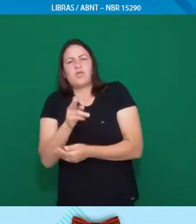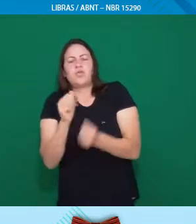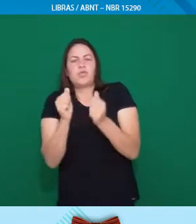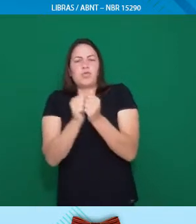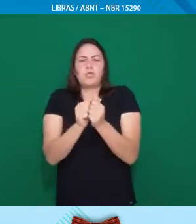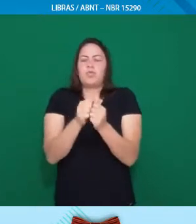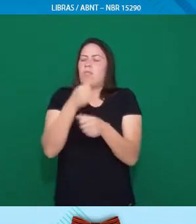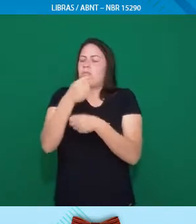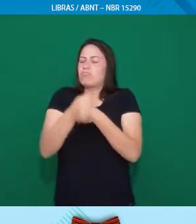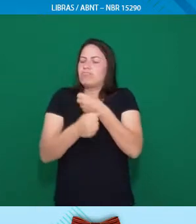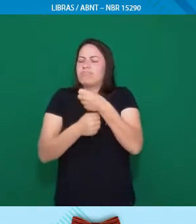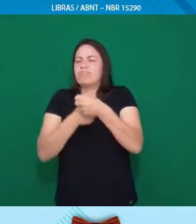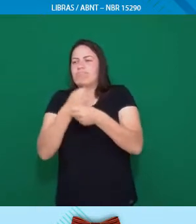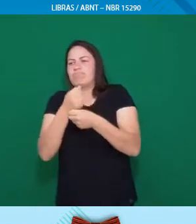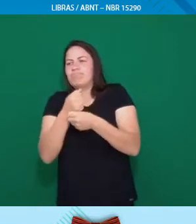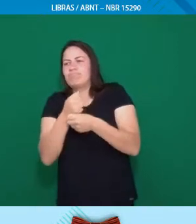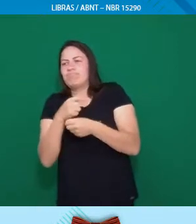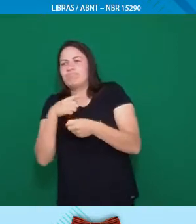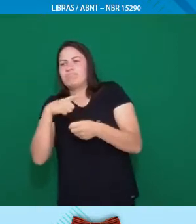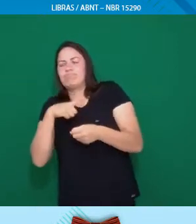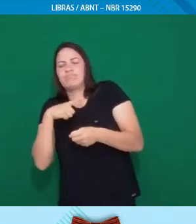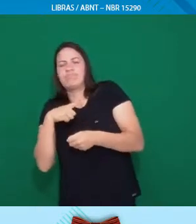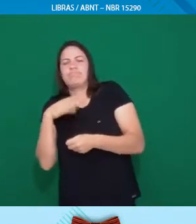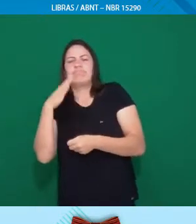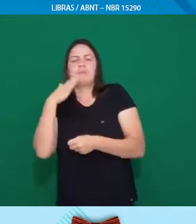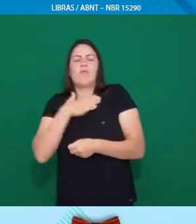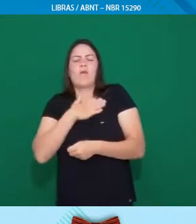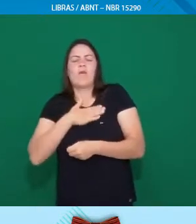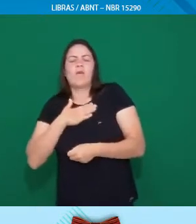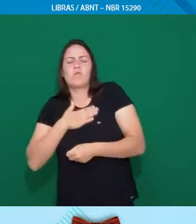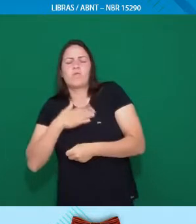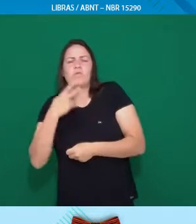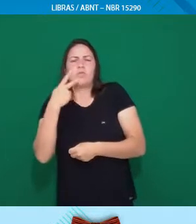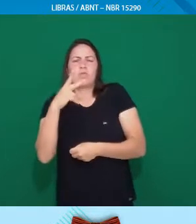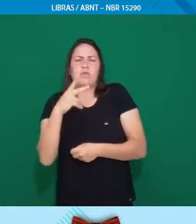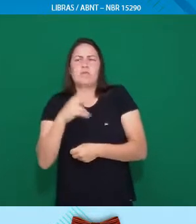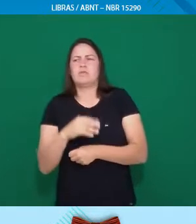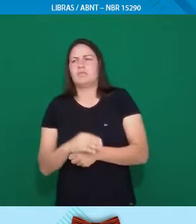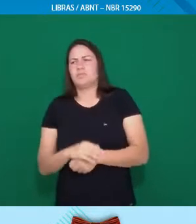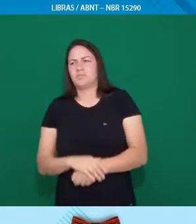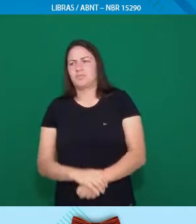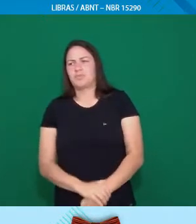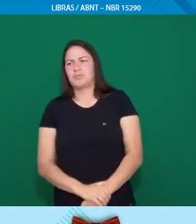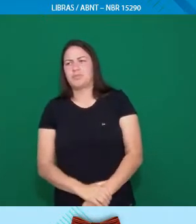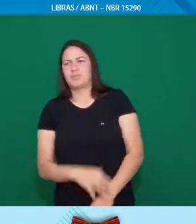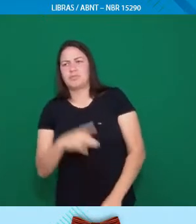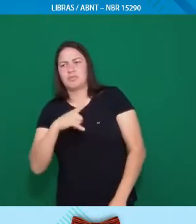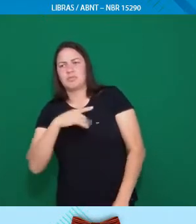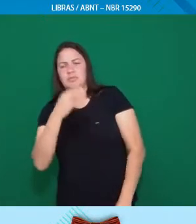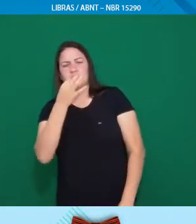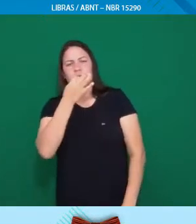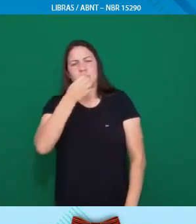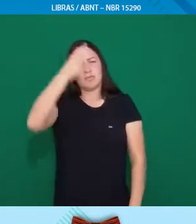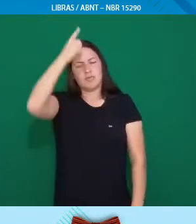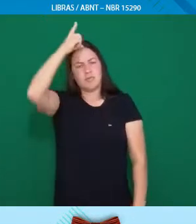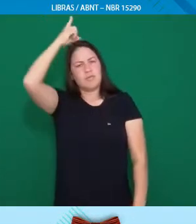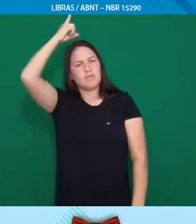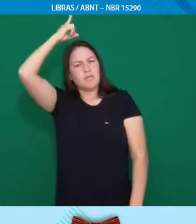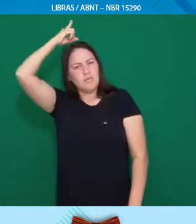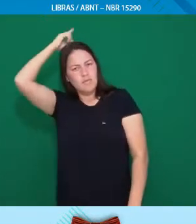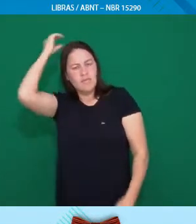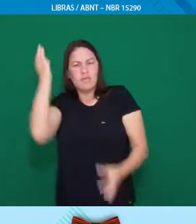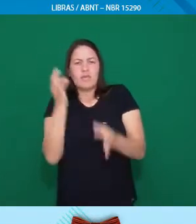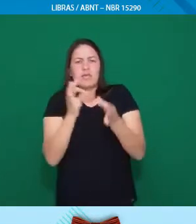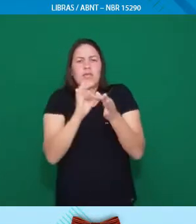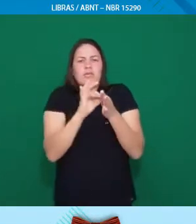continuar perdurando EA minha admiração Com certeza da mesma forma obrigado por o senhor presidente também